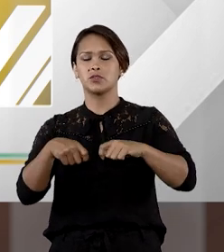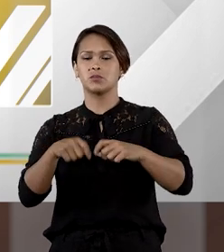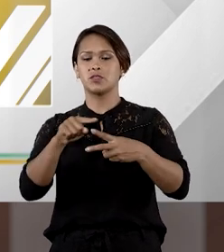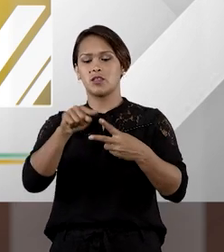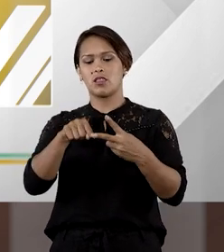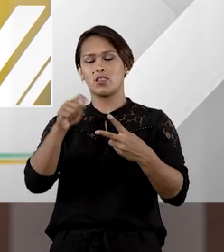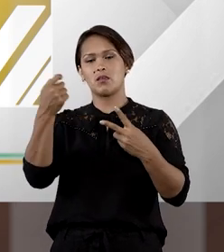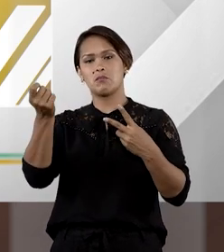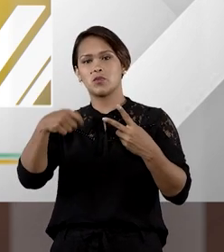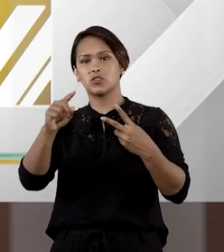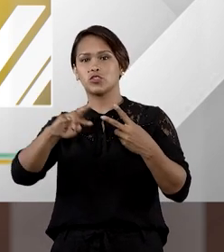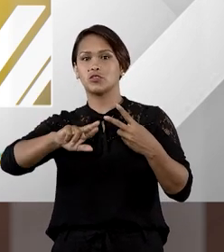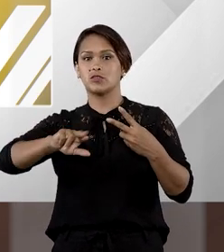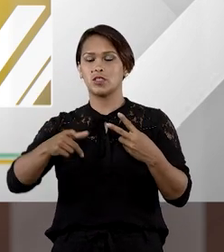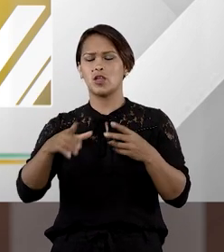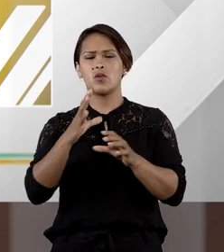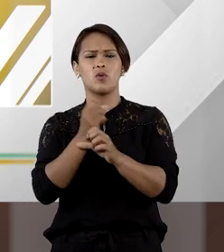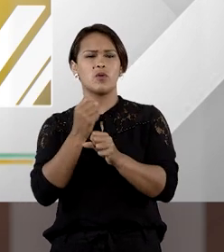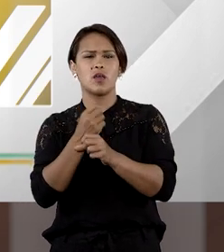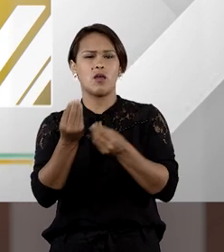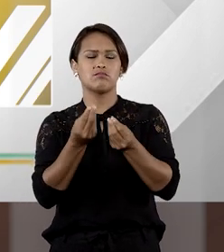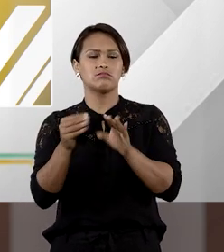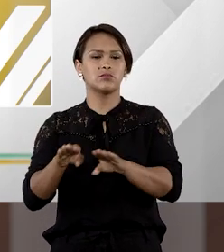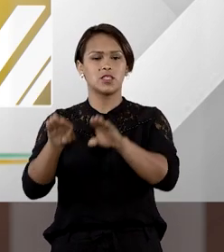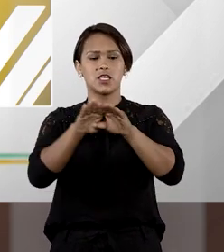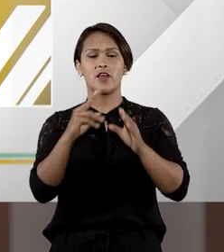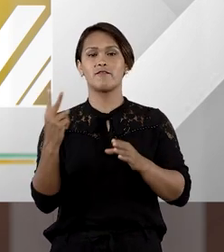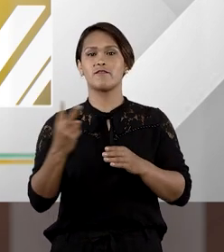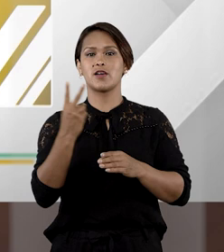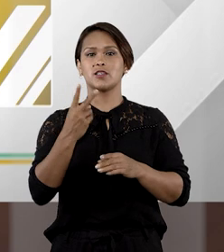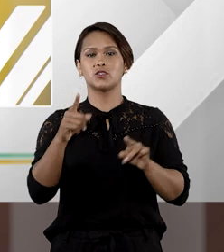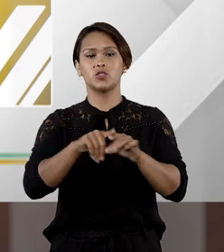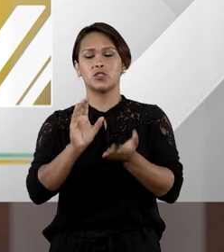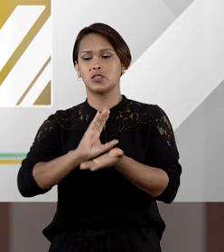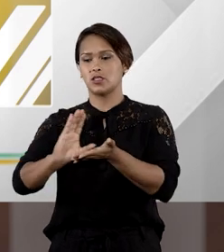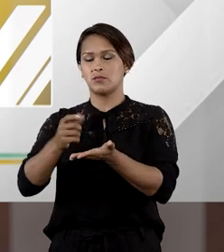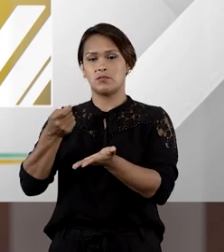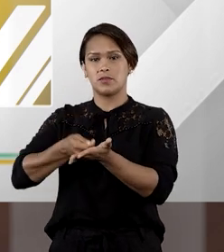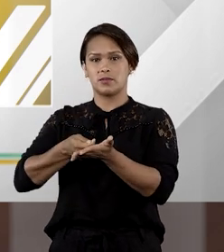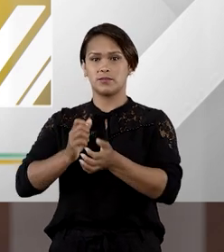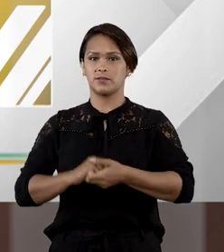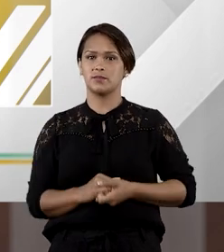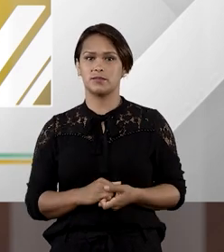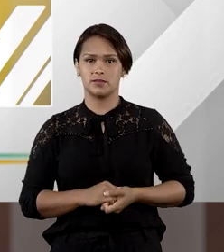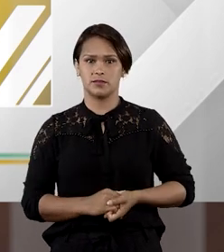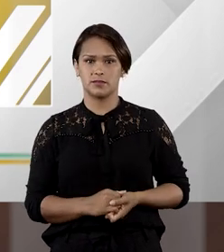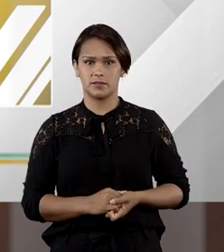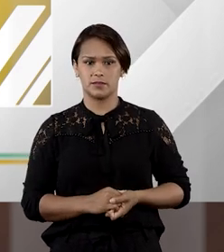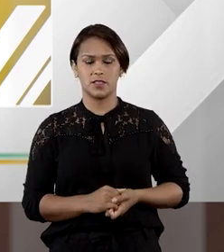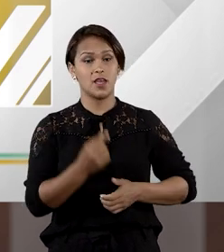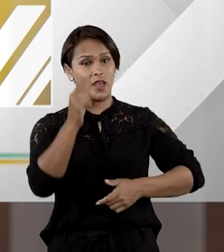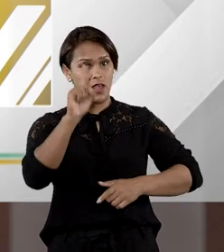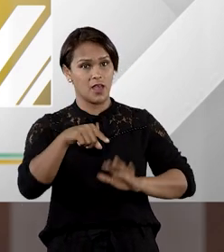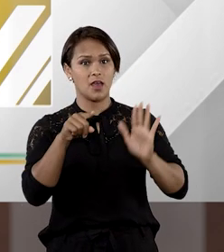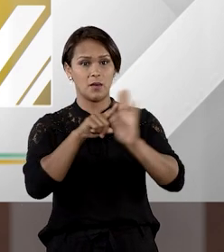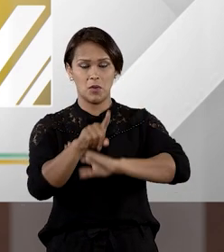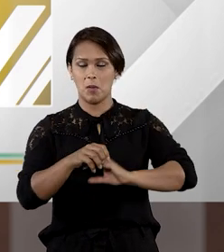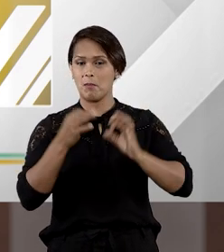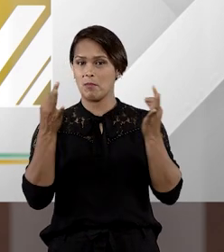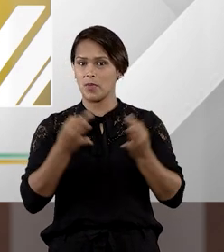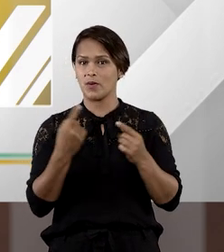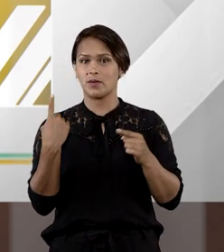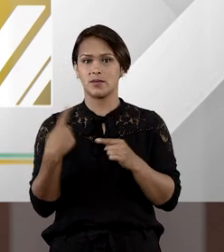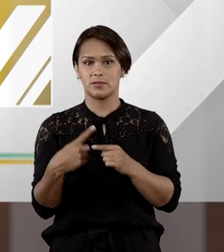possibilidade. Como é feito, então, o cálculo para se estabelecer valores da pensão? Essa pergunta também é